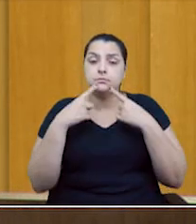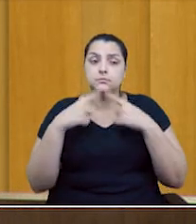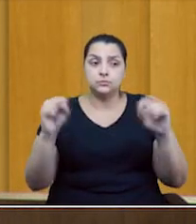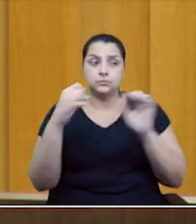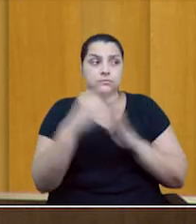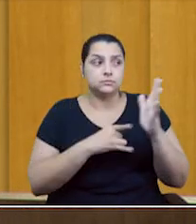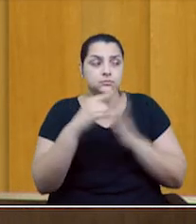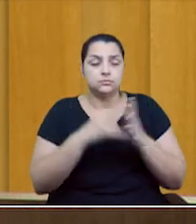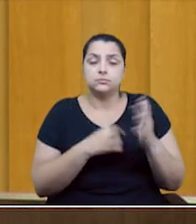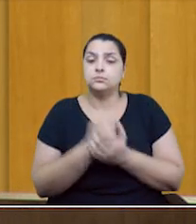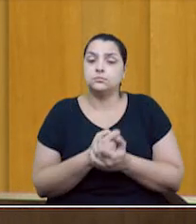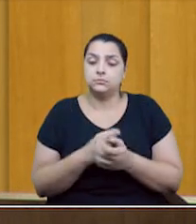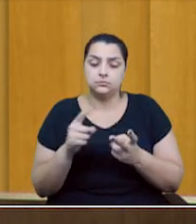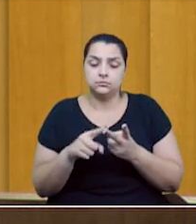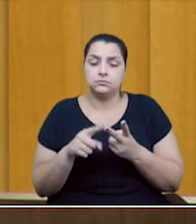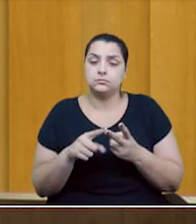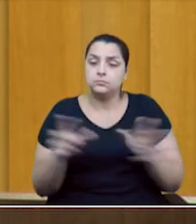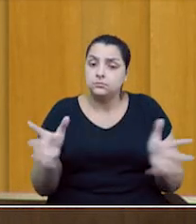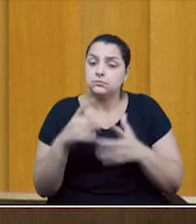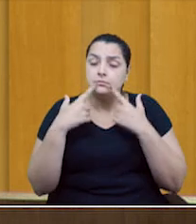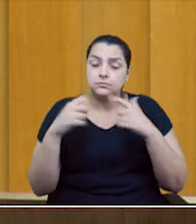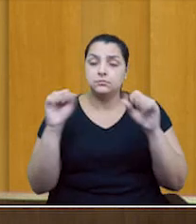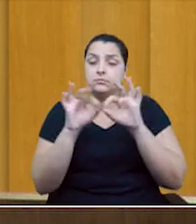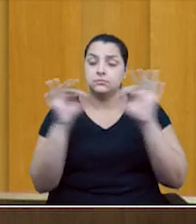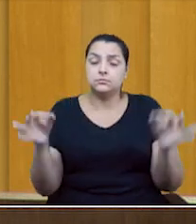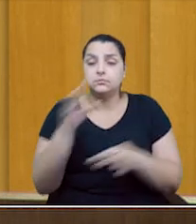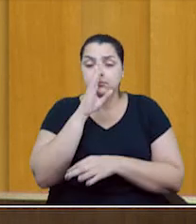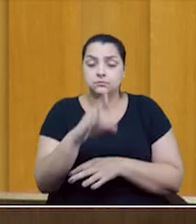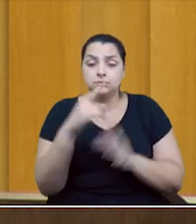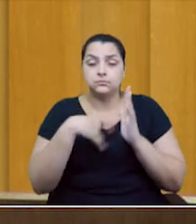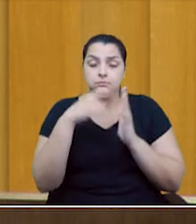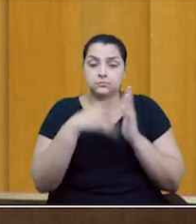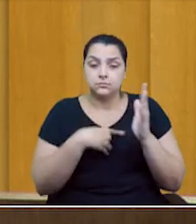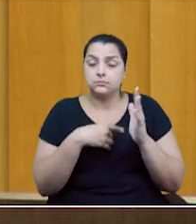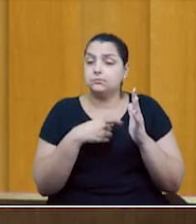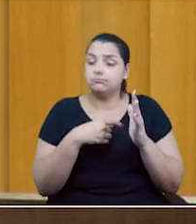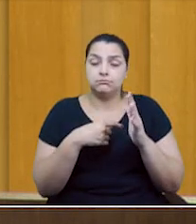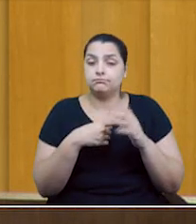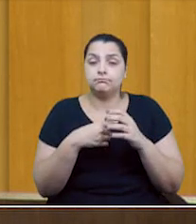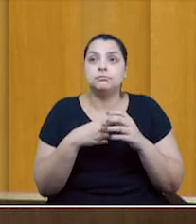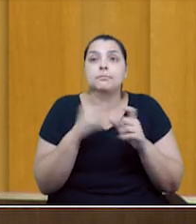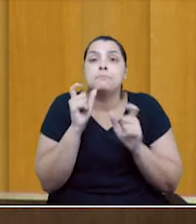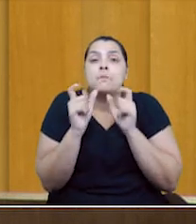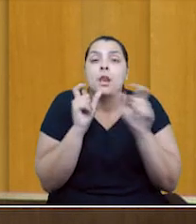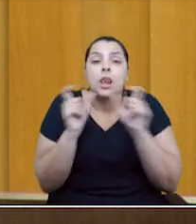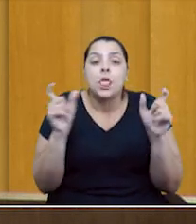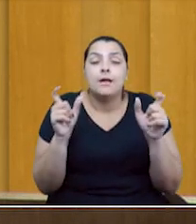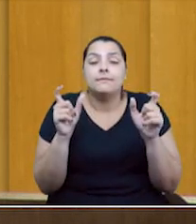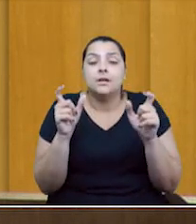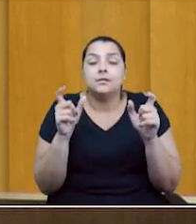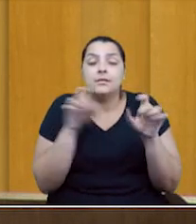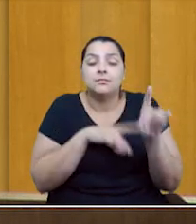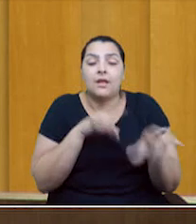com fomento ao uso de linguagem simples e direta nos documentos judiciais, sem expressões técnicas desnecessárias. A